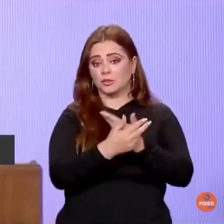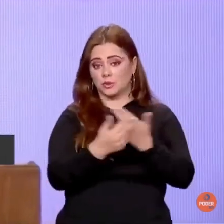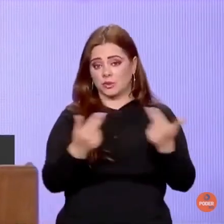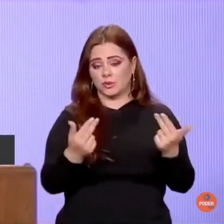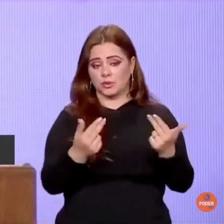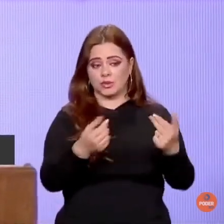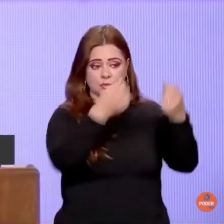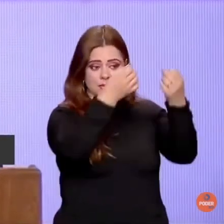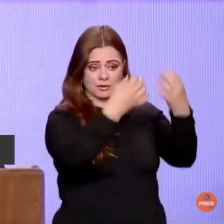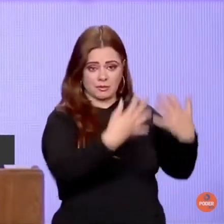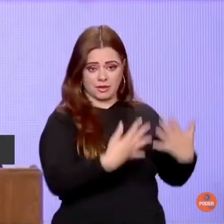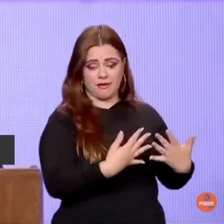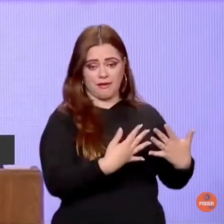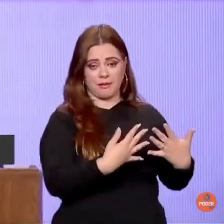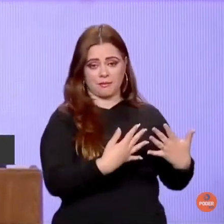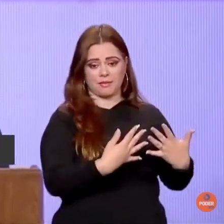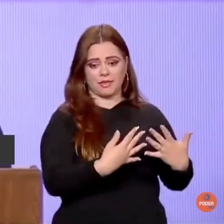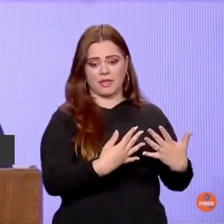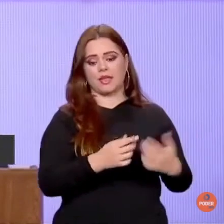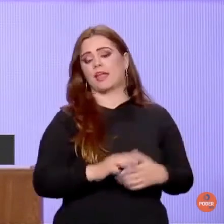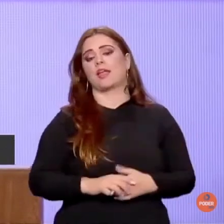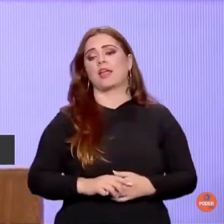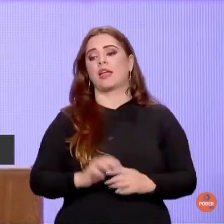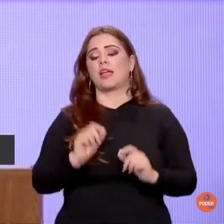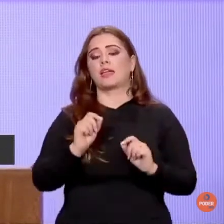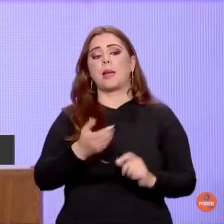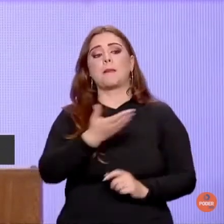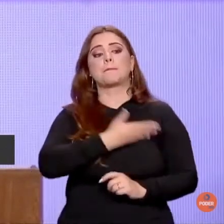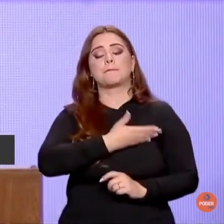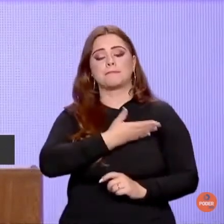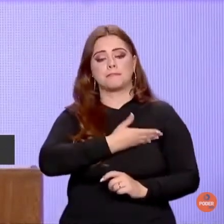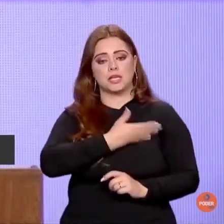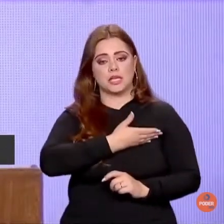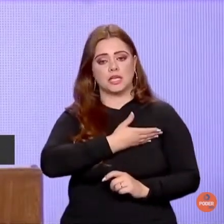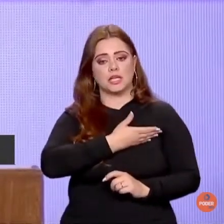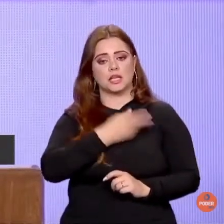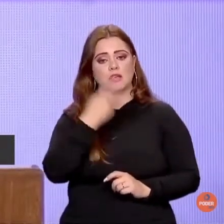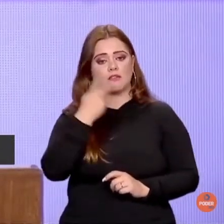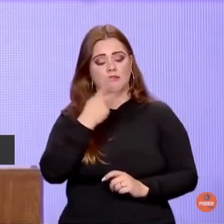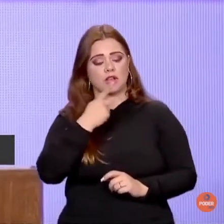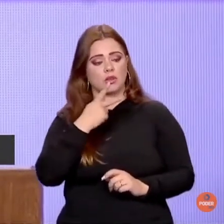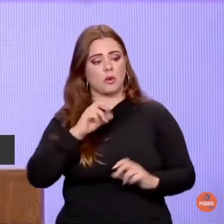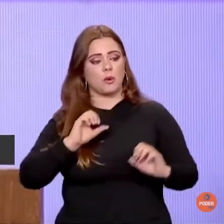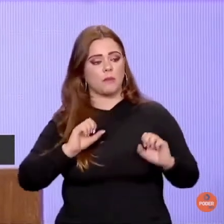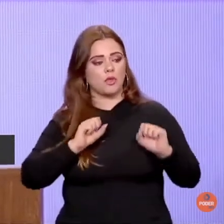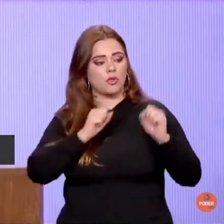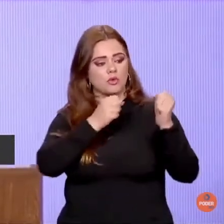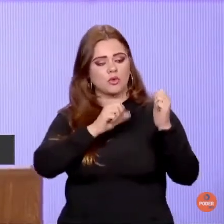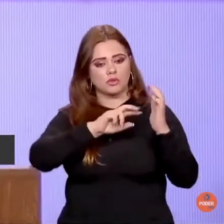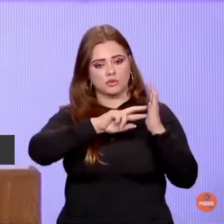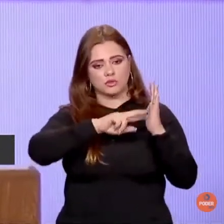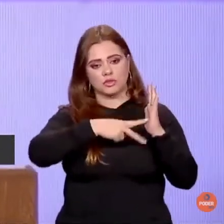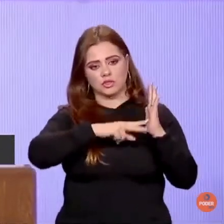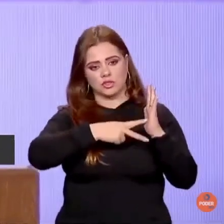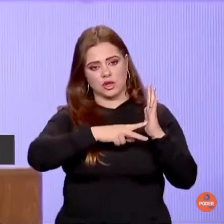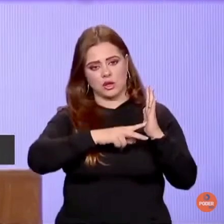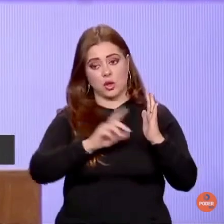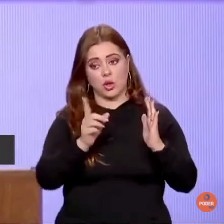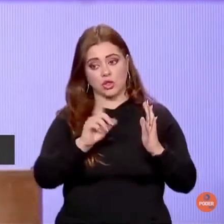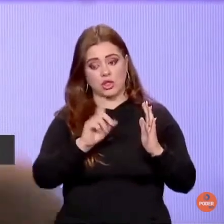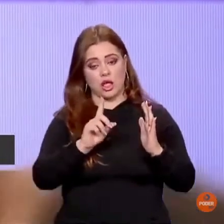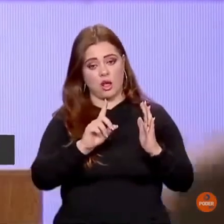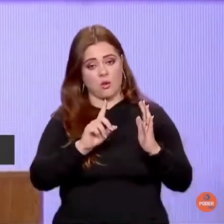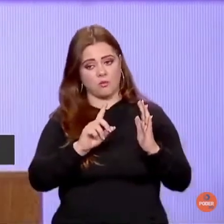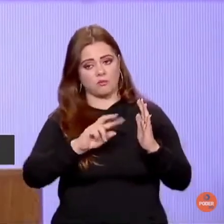para esclarecimento ainda, é que a companheira que falou pela força sindical, ela falou não pela